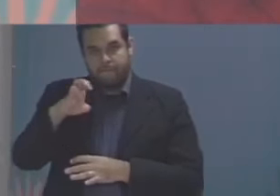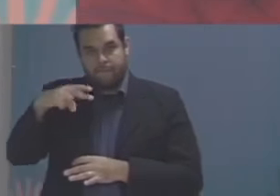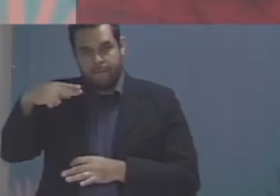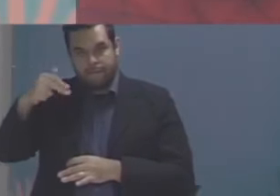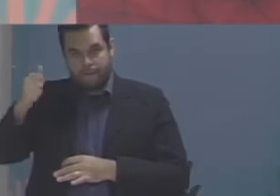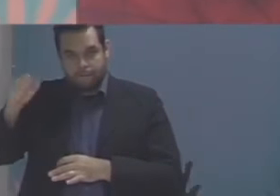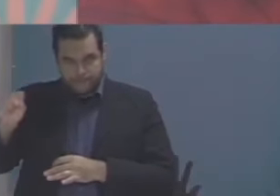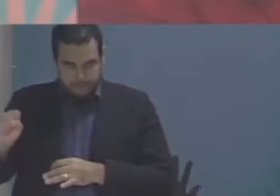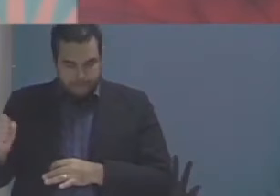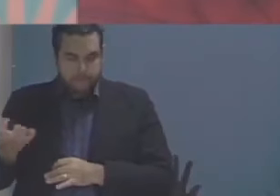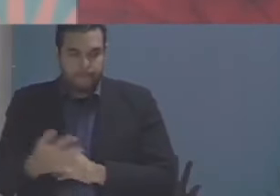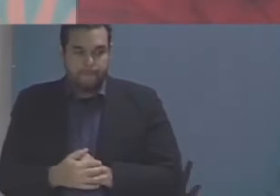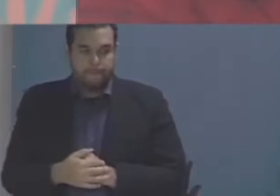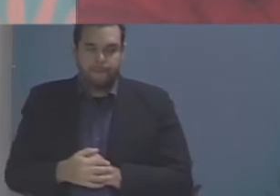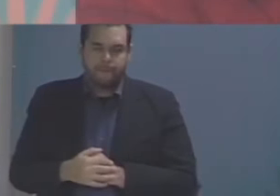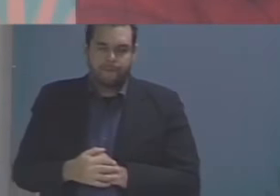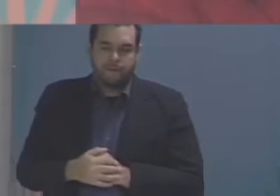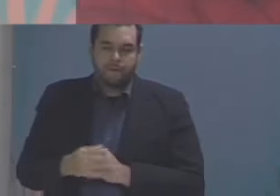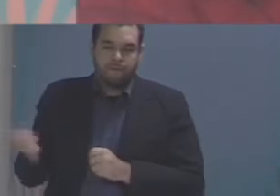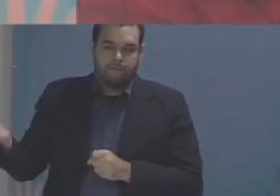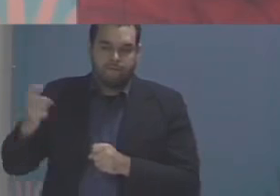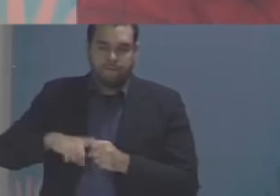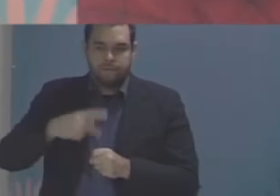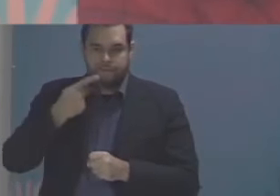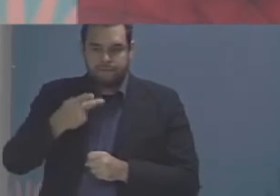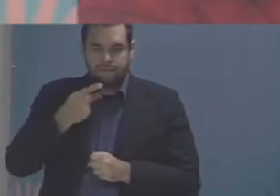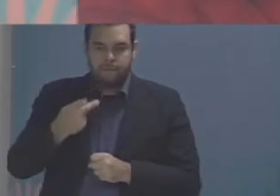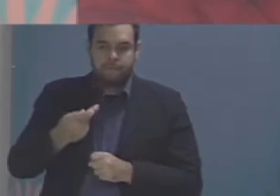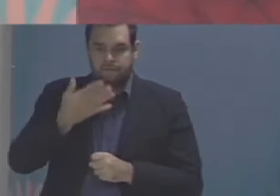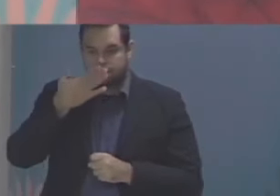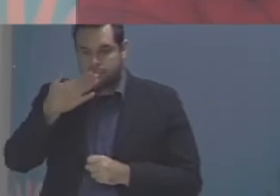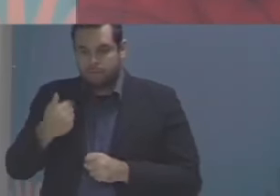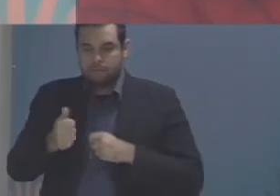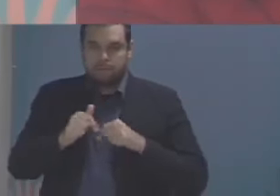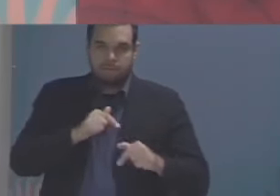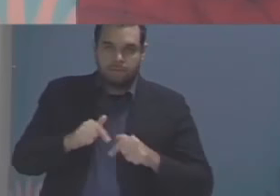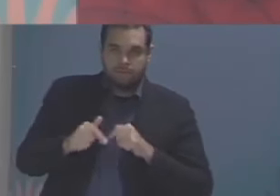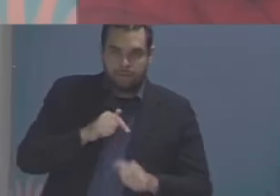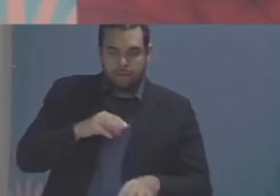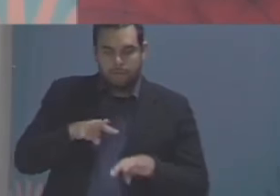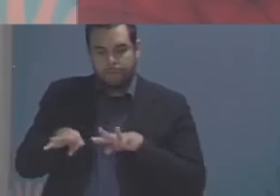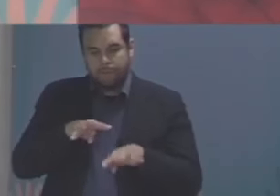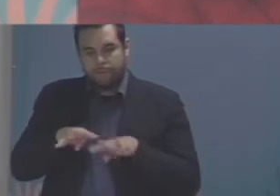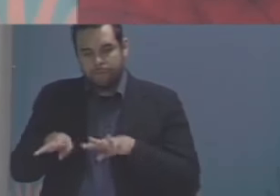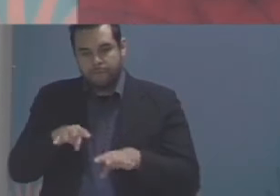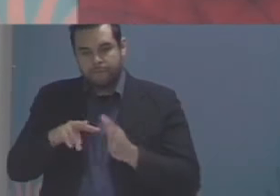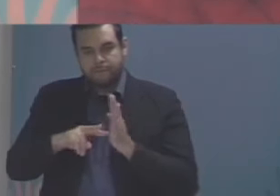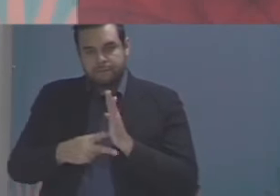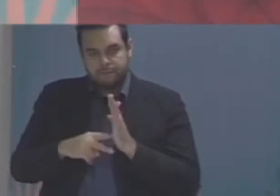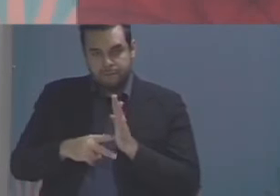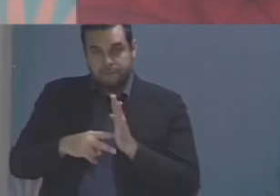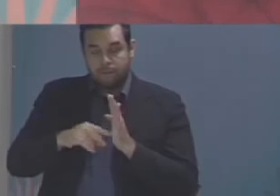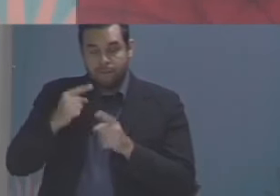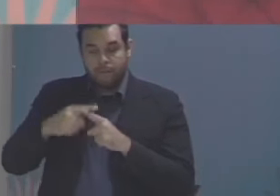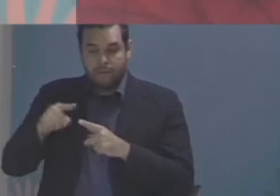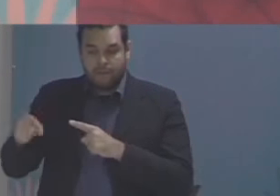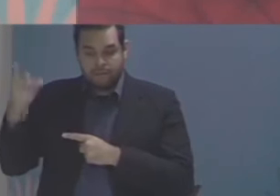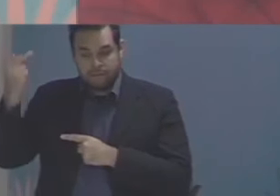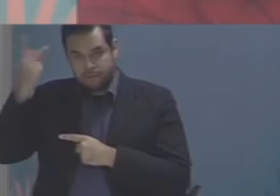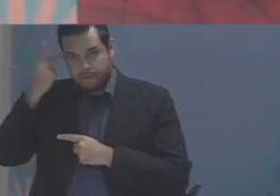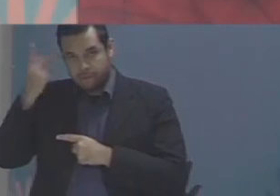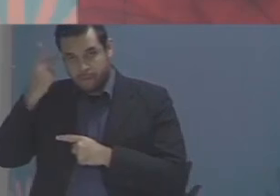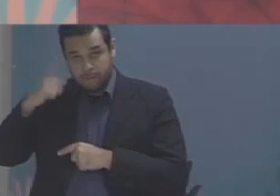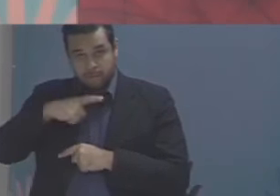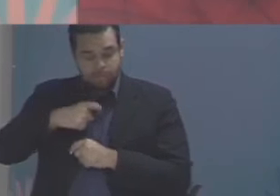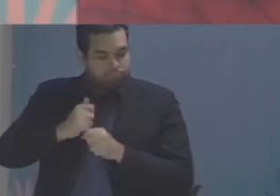eu queria retomar... Você falando da eficácia, né, do movimento sindical, dizendo que quando eu disse que São Paulo tinha